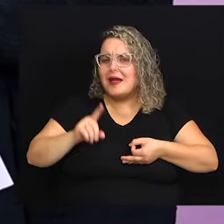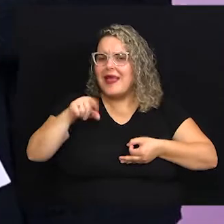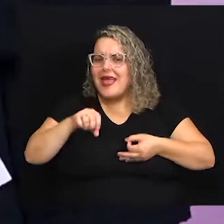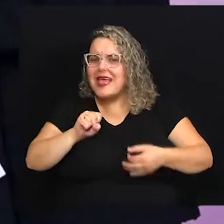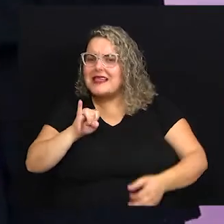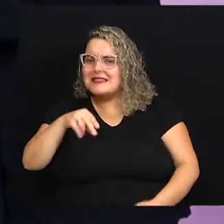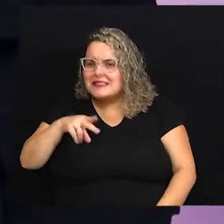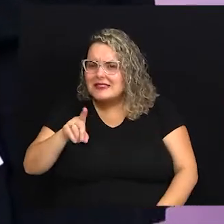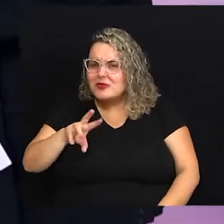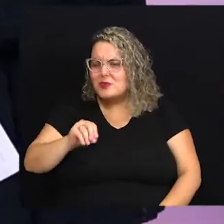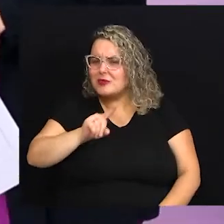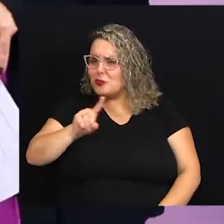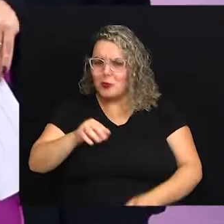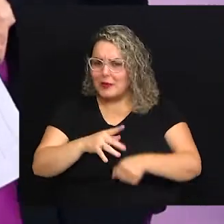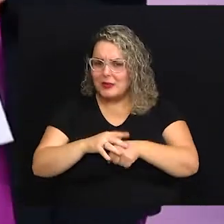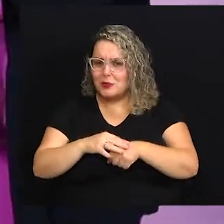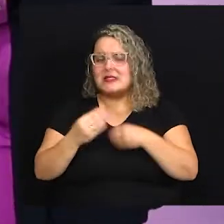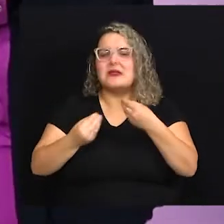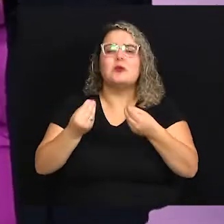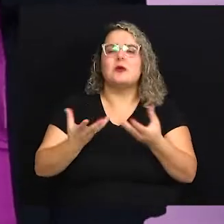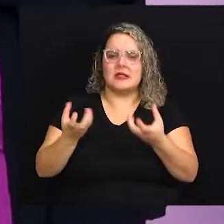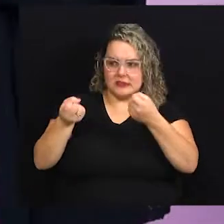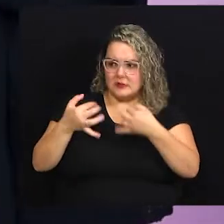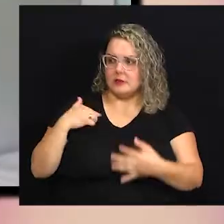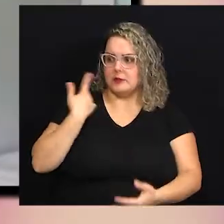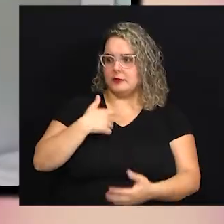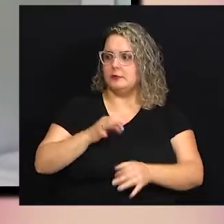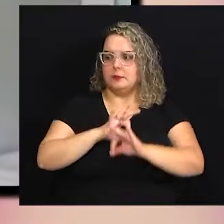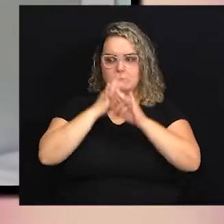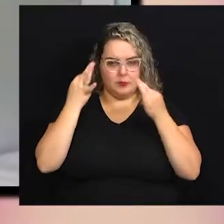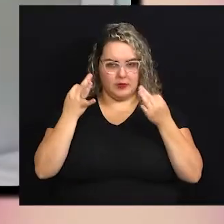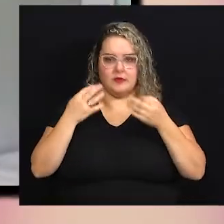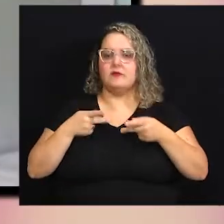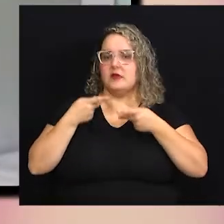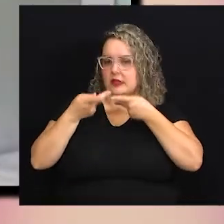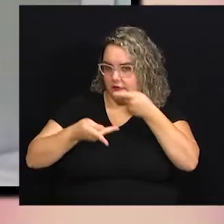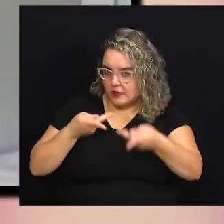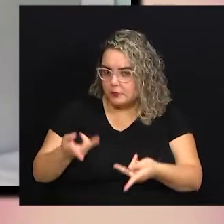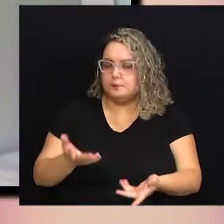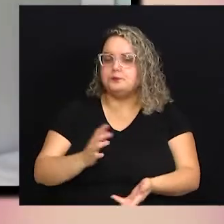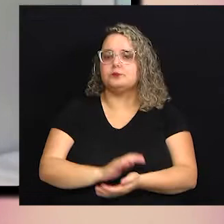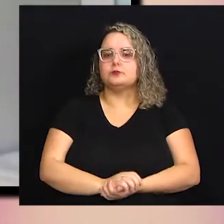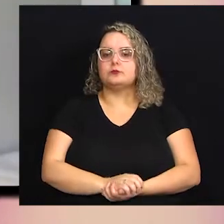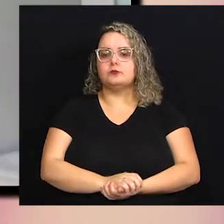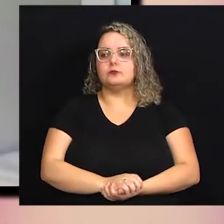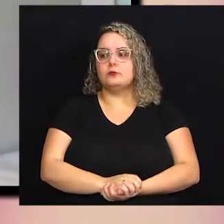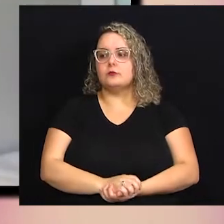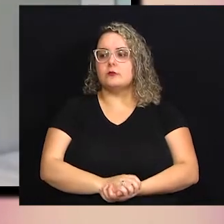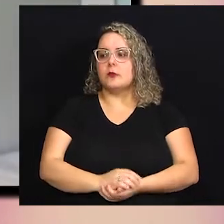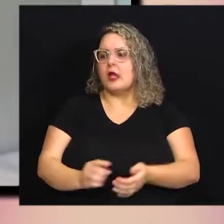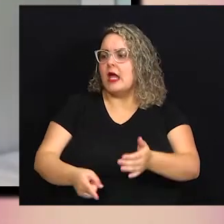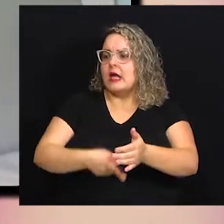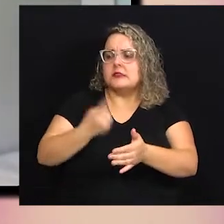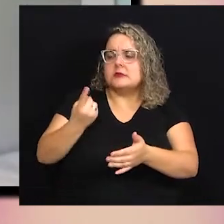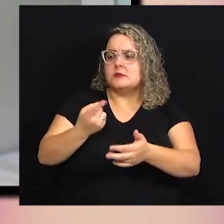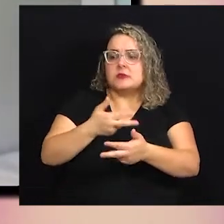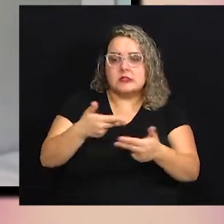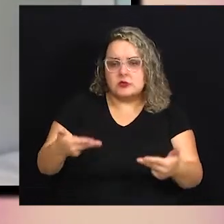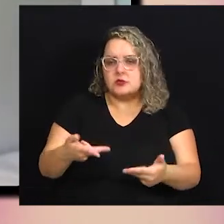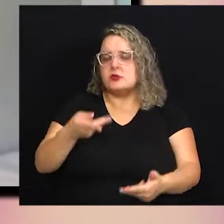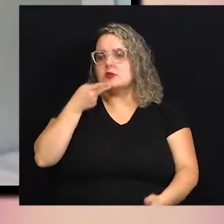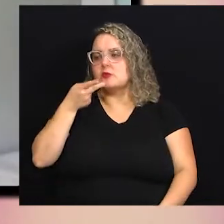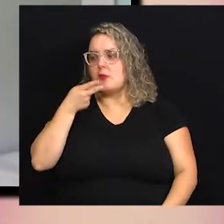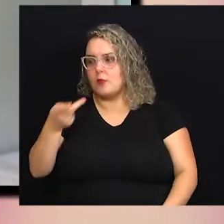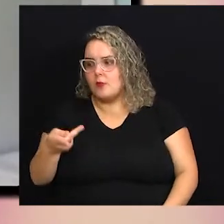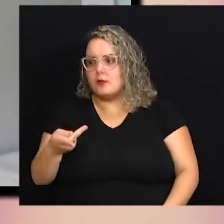se a síndrome não é doença, explica pra gente. Perfeita colocação. Então, uma das primeiras coisas que eu gosto